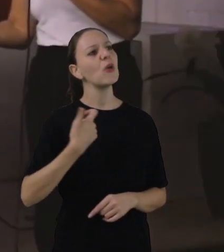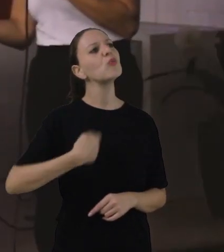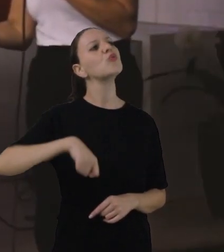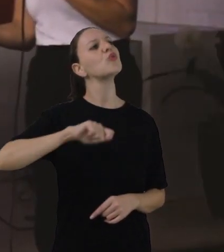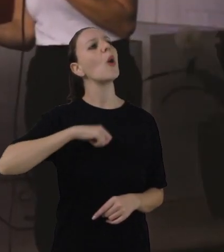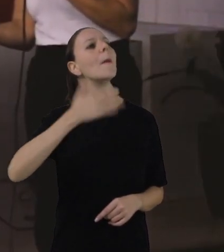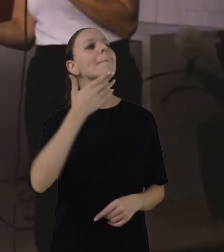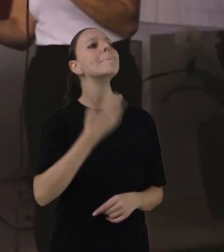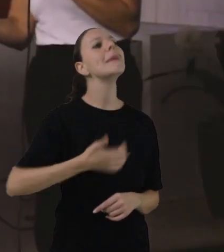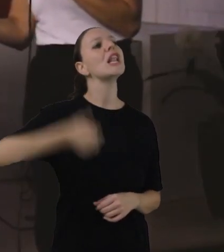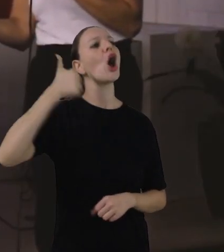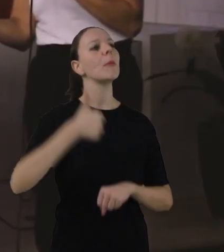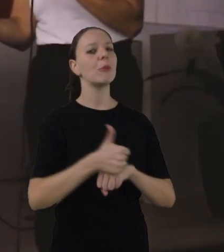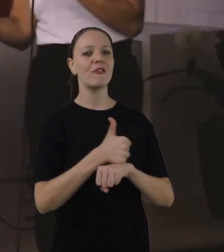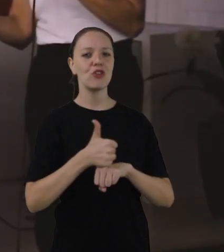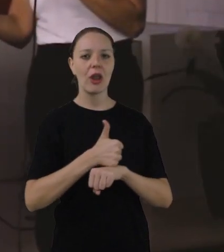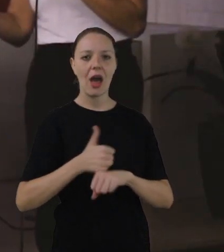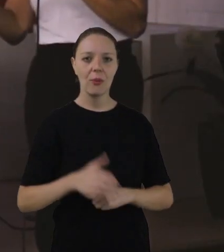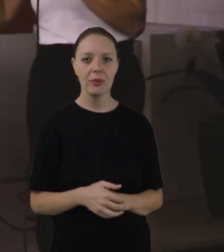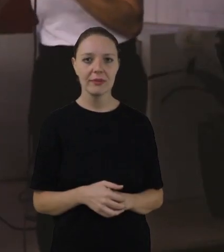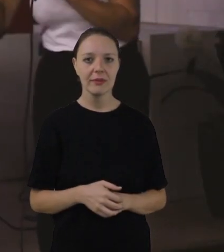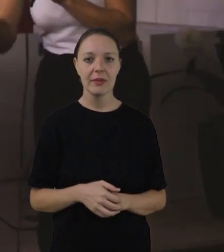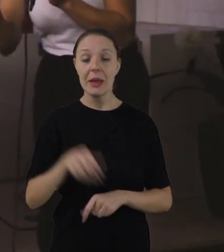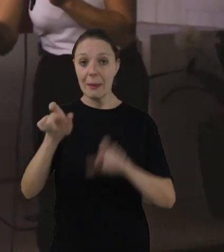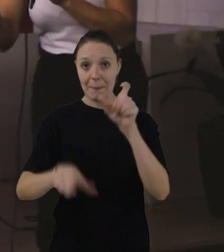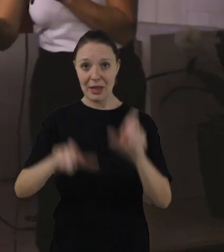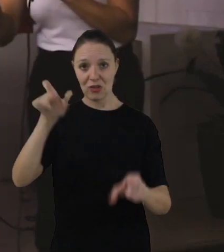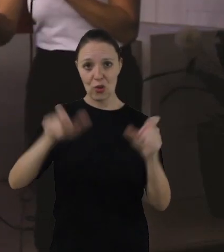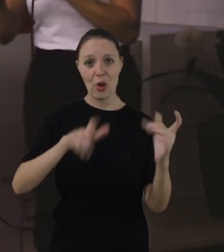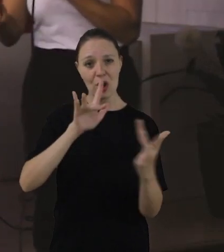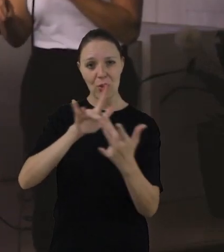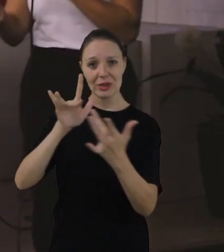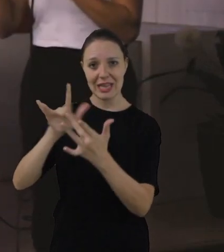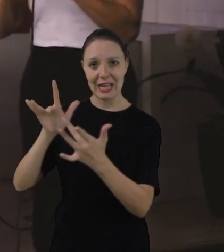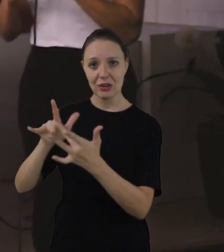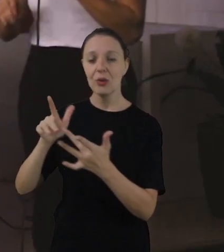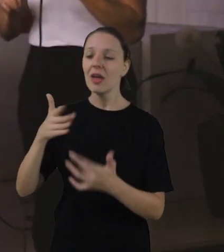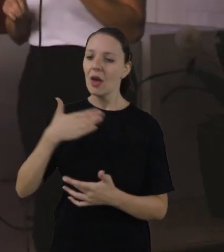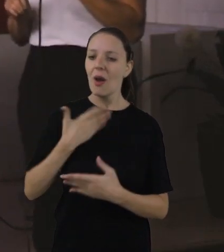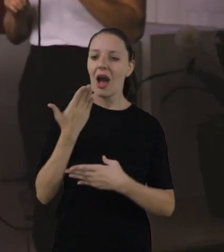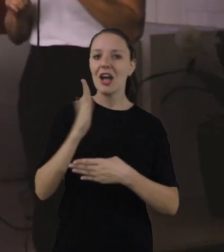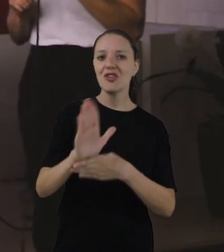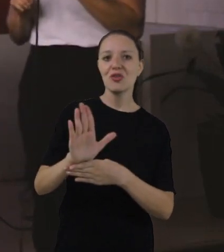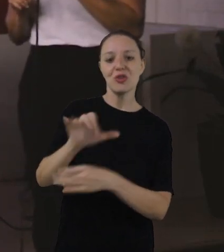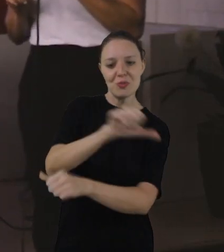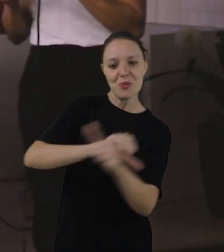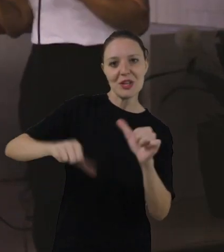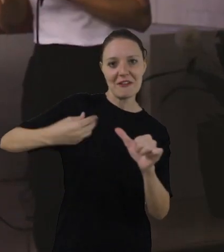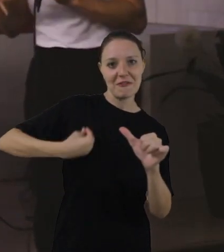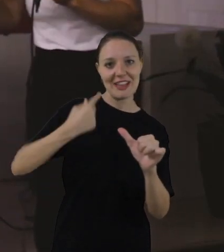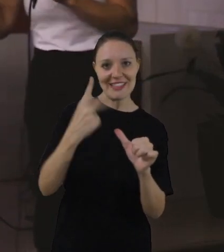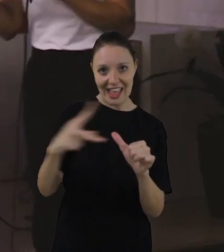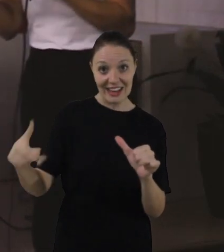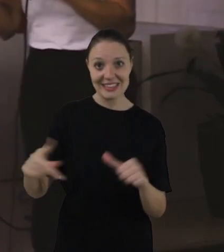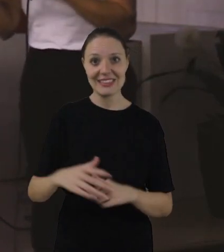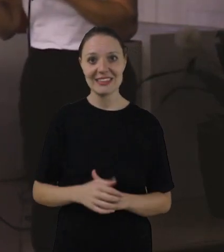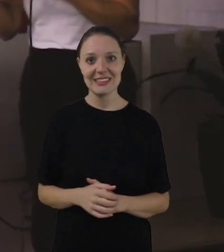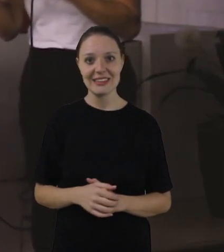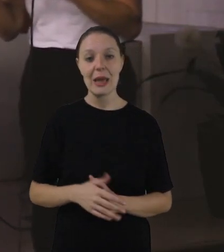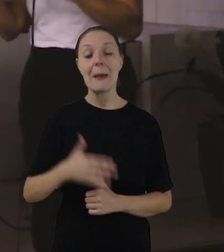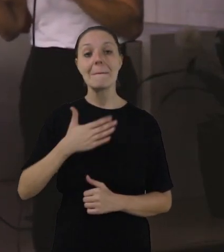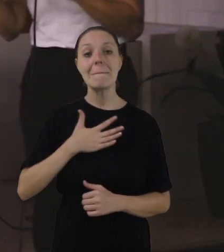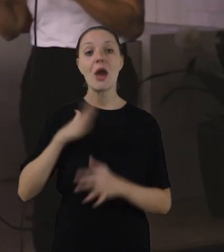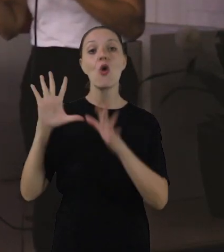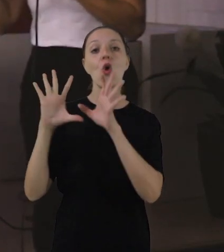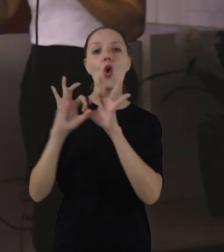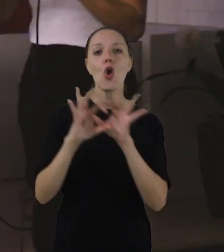sou o melhor naquilo que eu faço? Faço a diferença na vida das pessoas naquilo que eu faço? Naquele meu